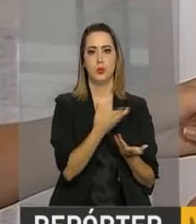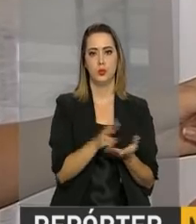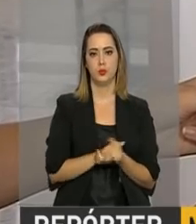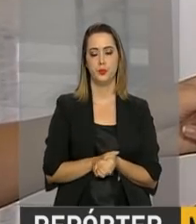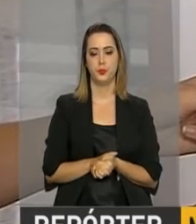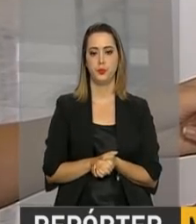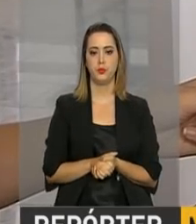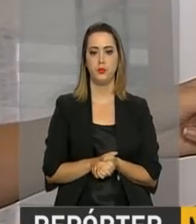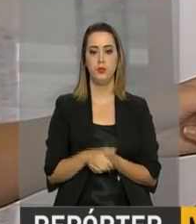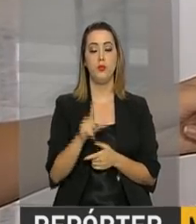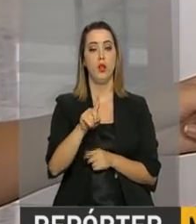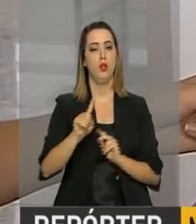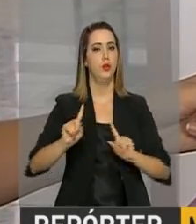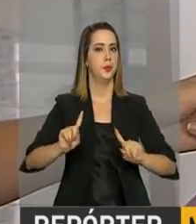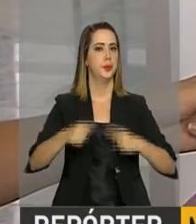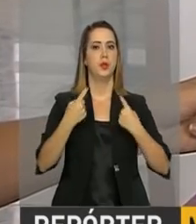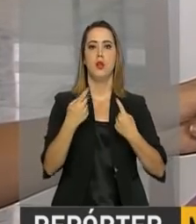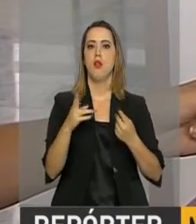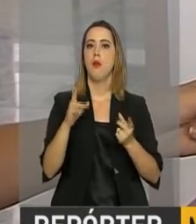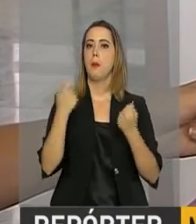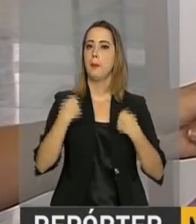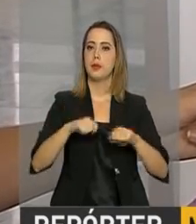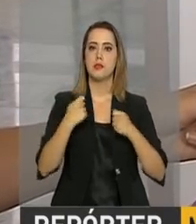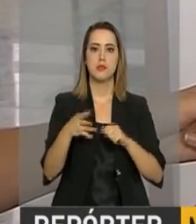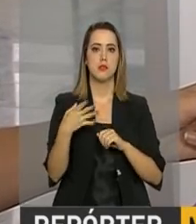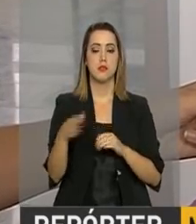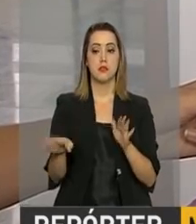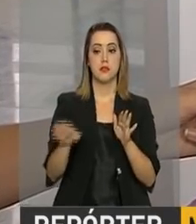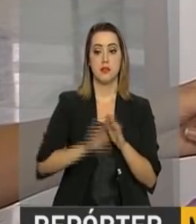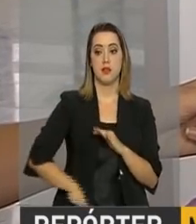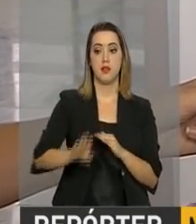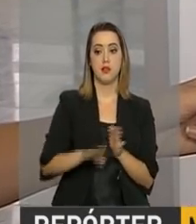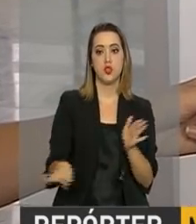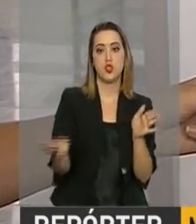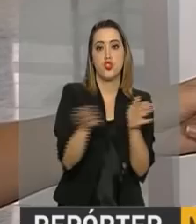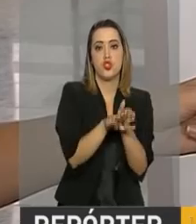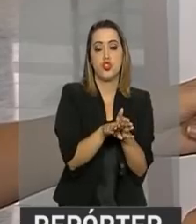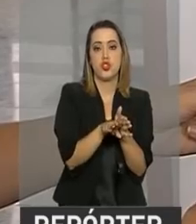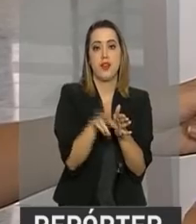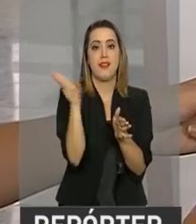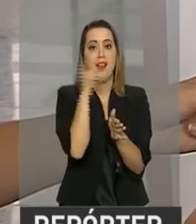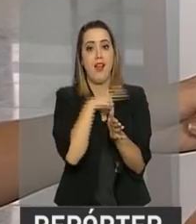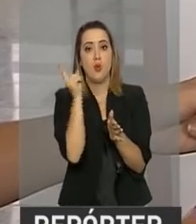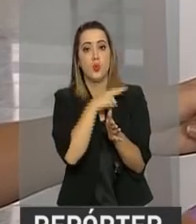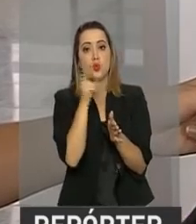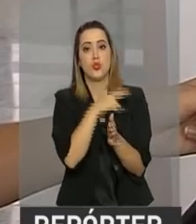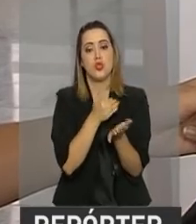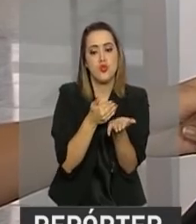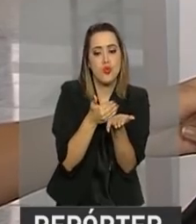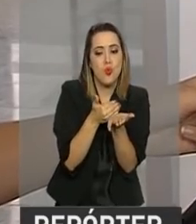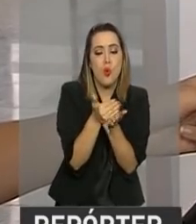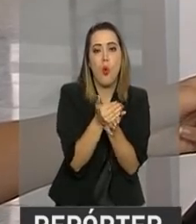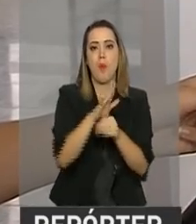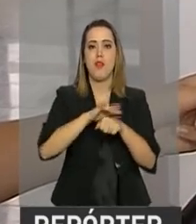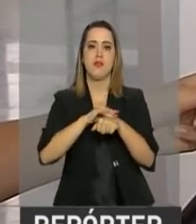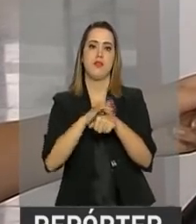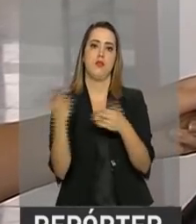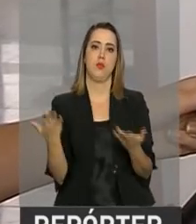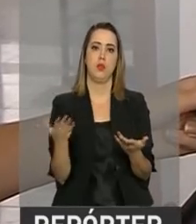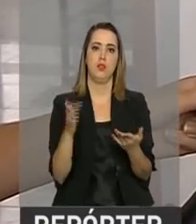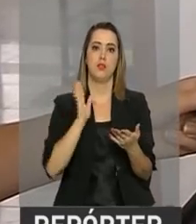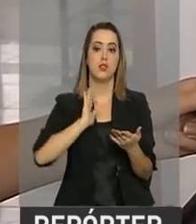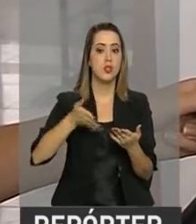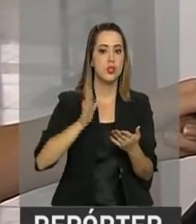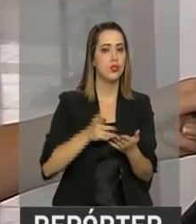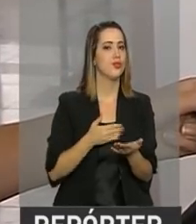chegue ao centro de tratamento com a doença eh numa fase mais Inicial hoje em dia nós recebemos muitas crianças com tratamento já